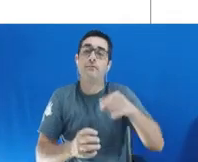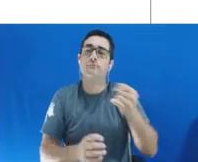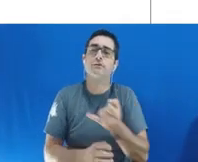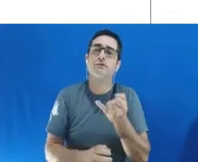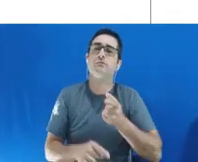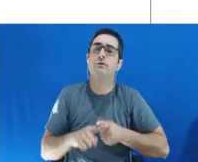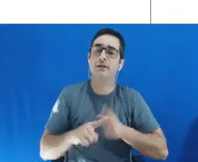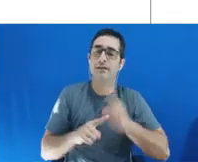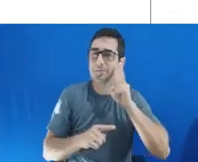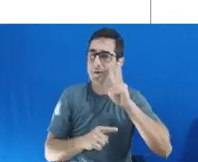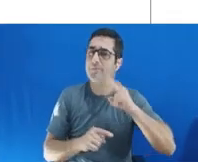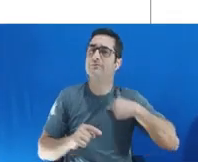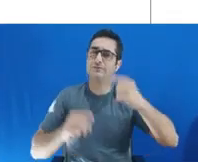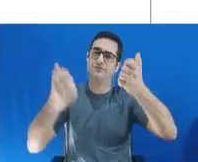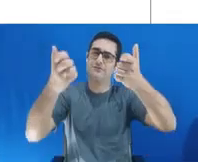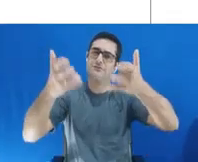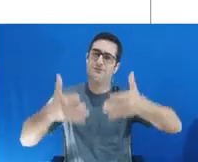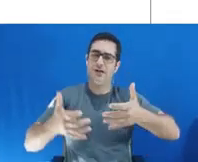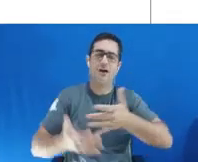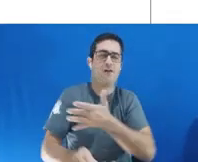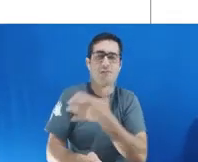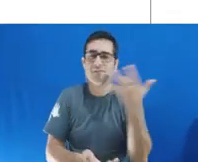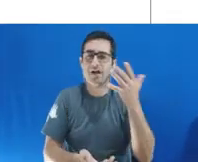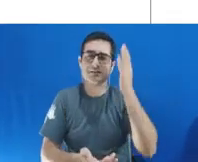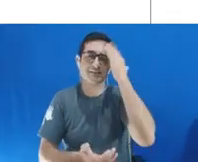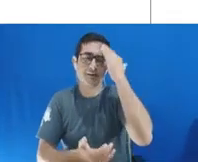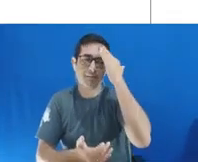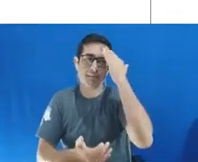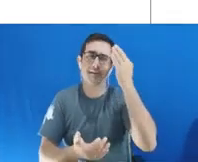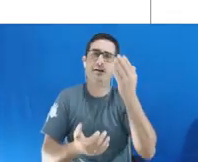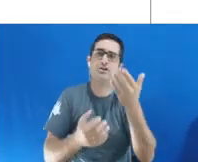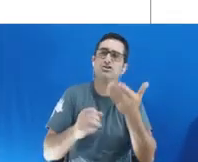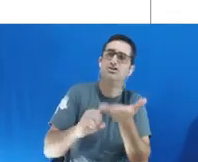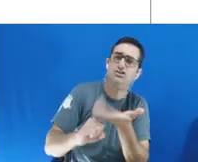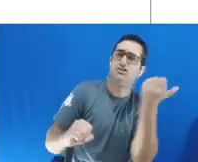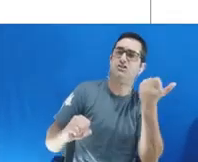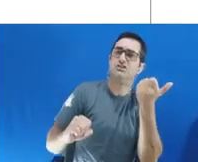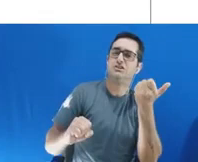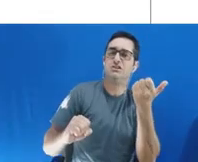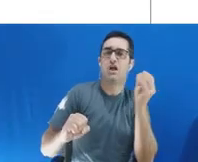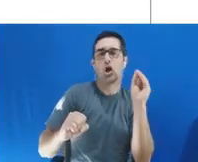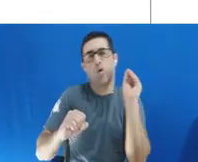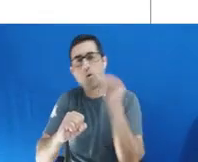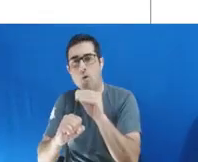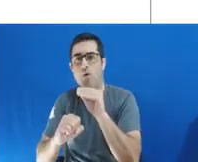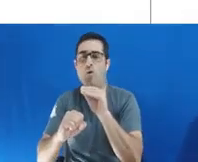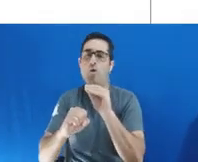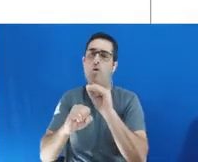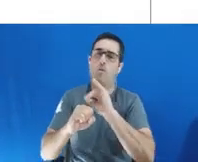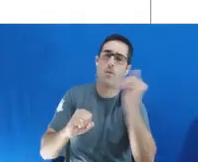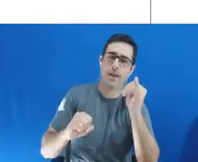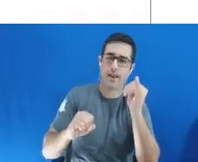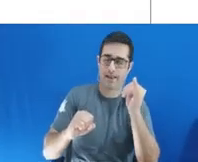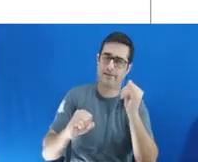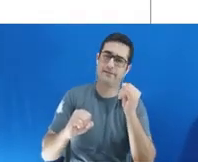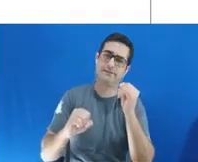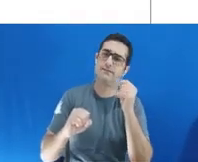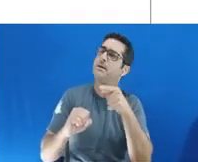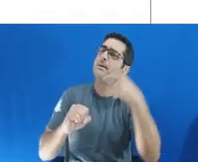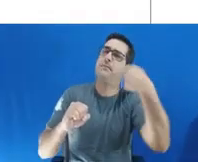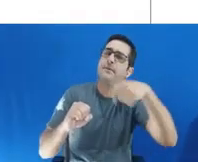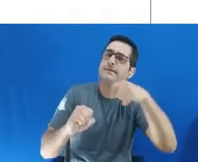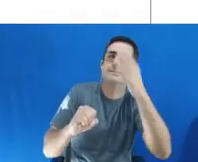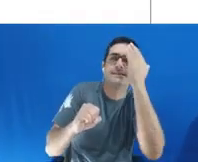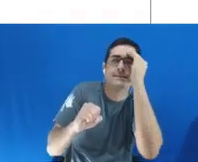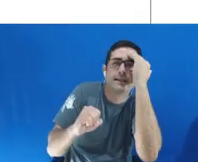Porque lembrando que depois a gente vai ver qual é a facilidade de eu tirar um elétron, de eu colocar um elétron naquele elemento, e